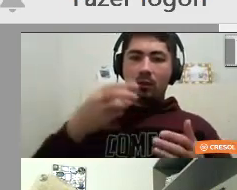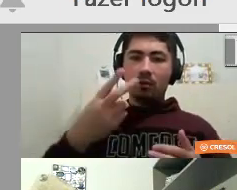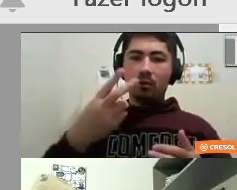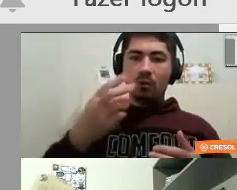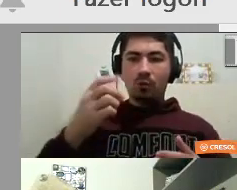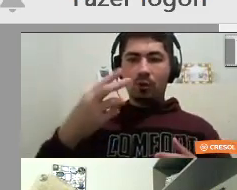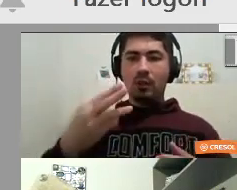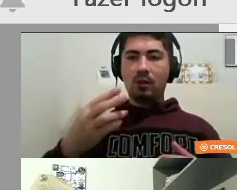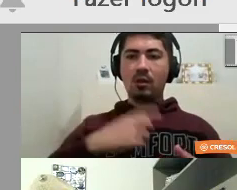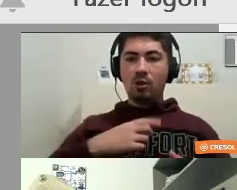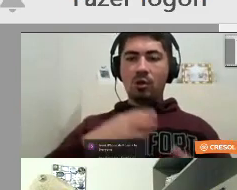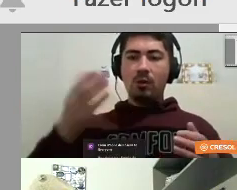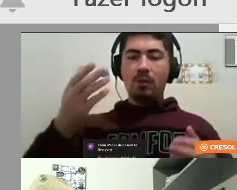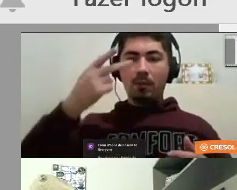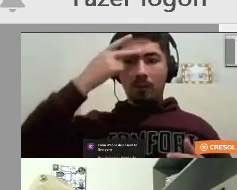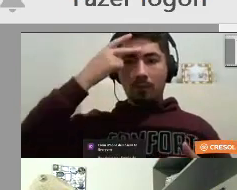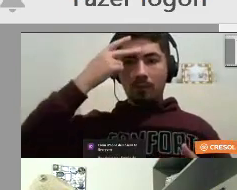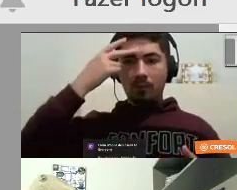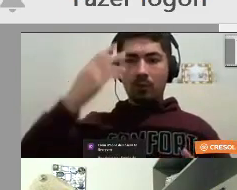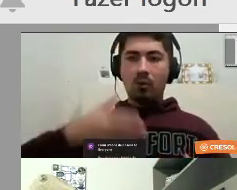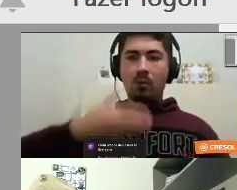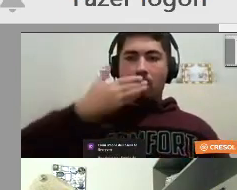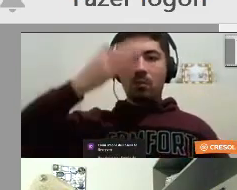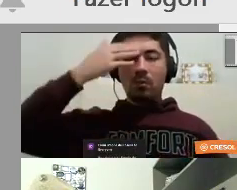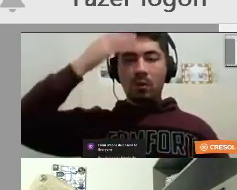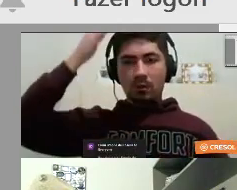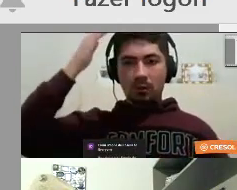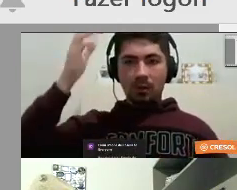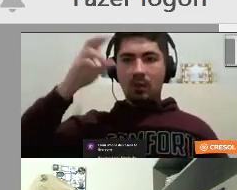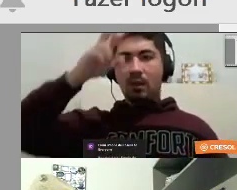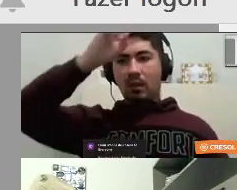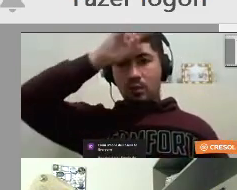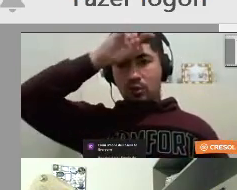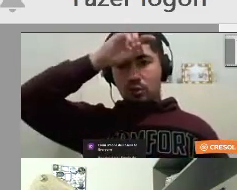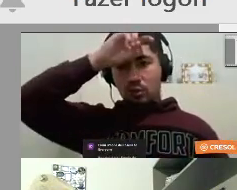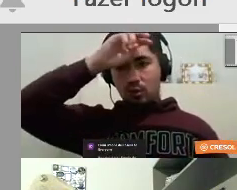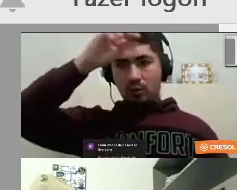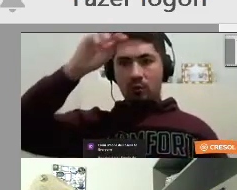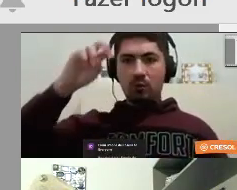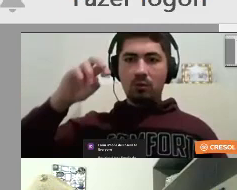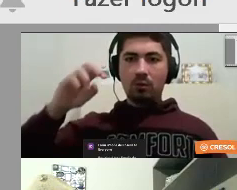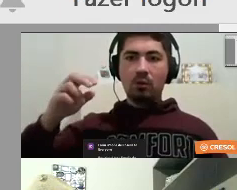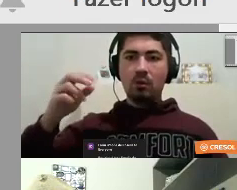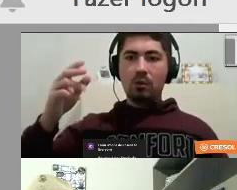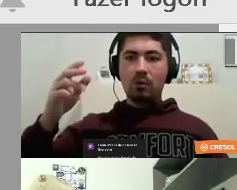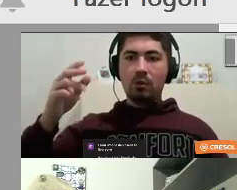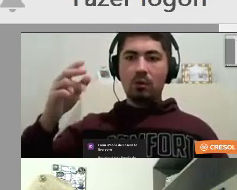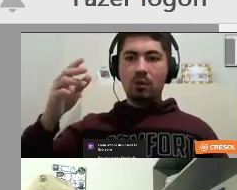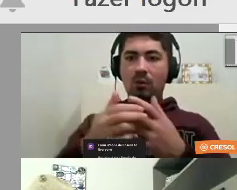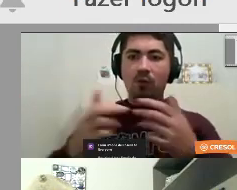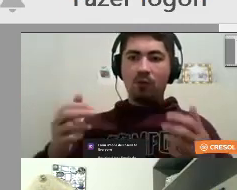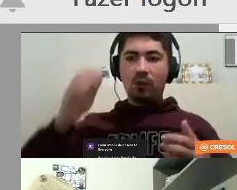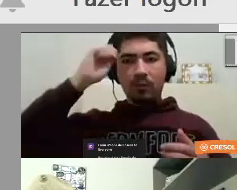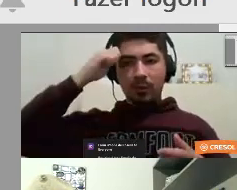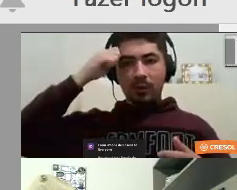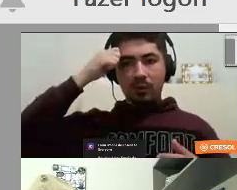Afeganistão, Egito, Índia, Níger, Nigéria e Paquistão.